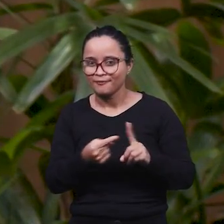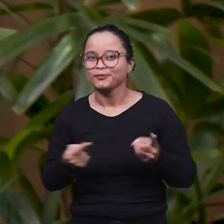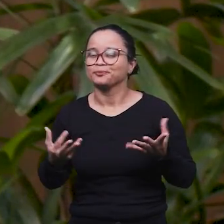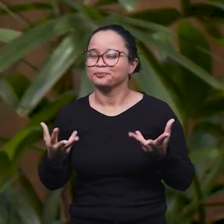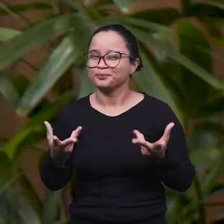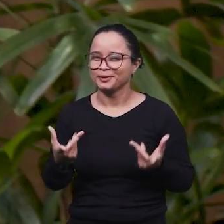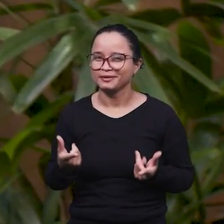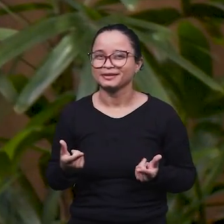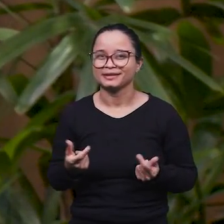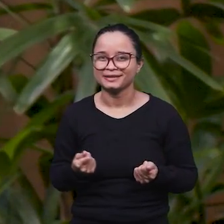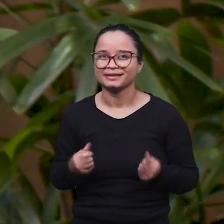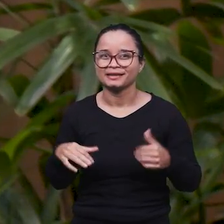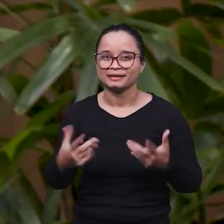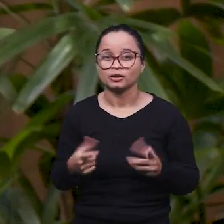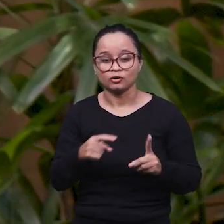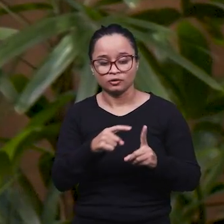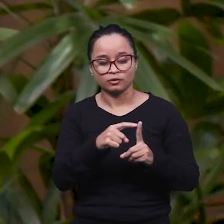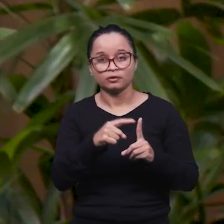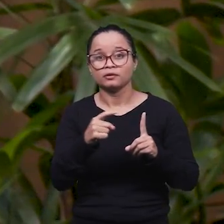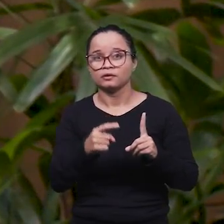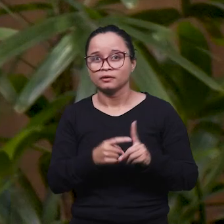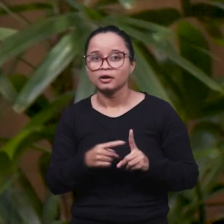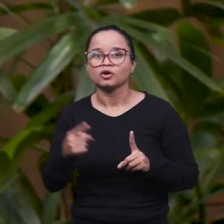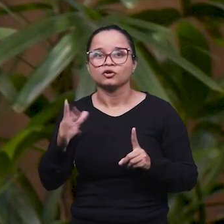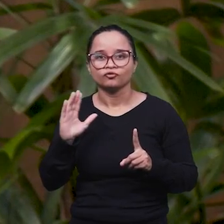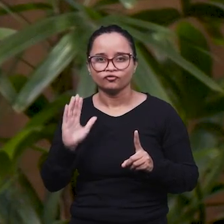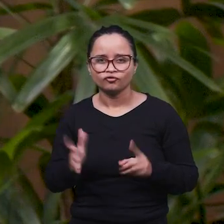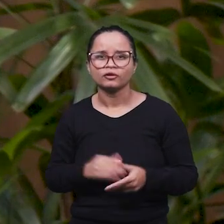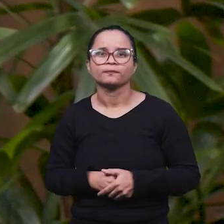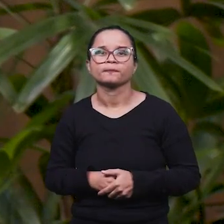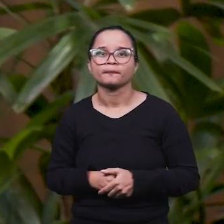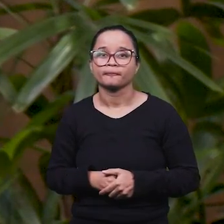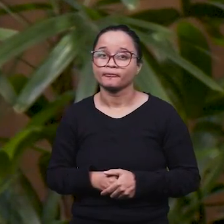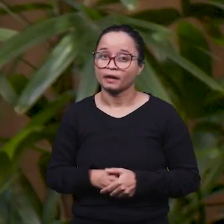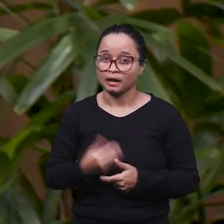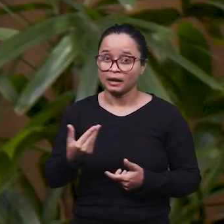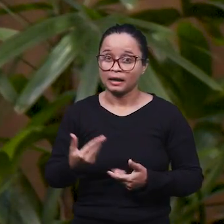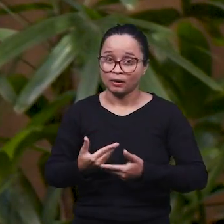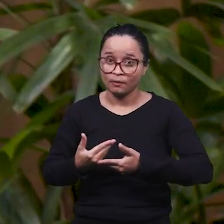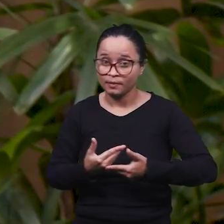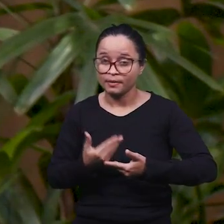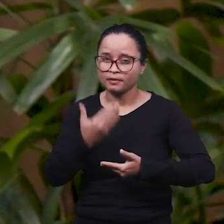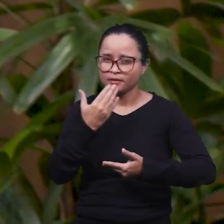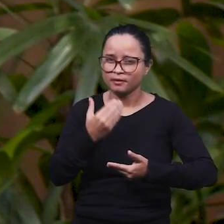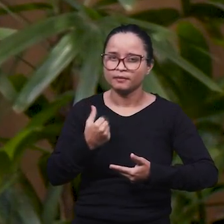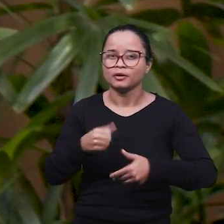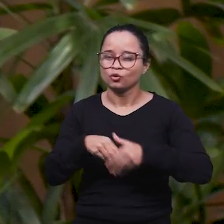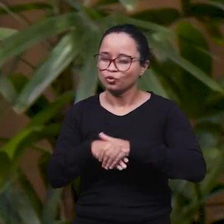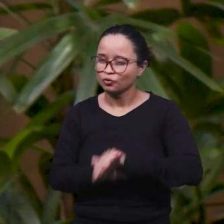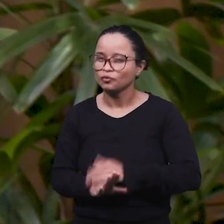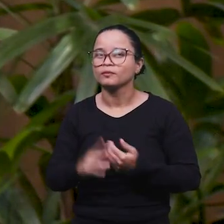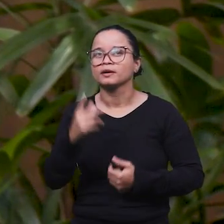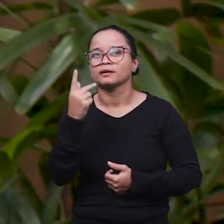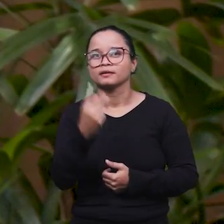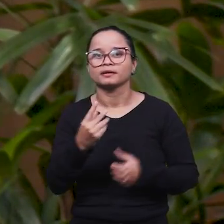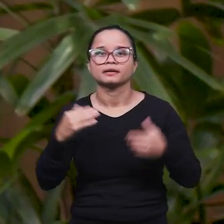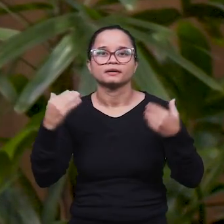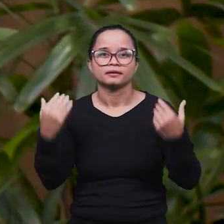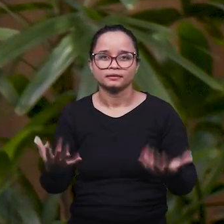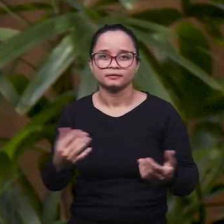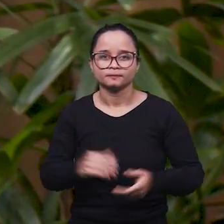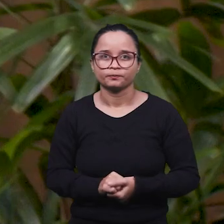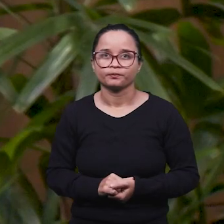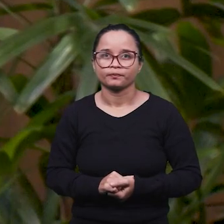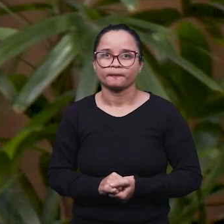E desde o ventre nós já alimentamos nossos pequenos e criamos já hábitos neles, né? Então na palavra nós